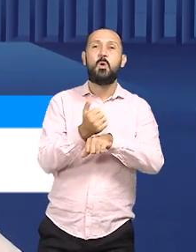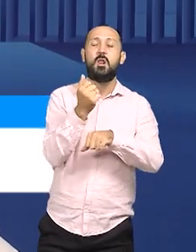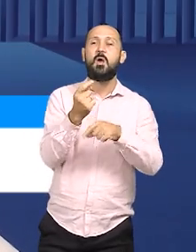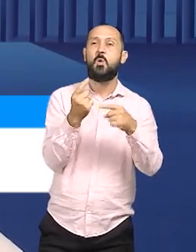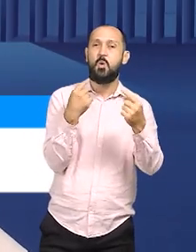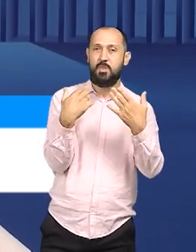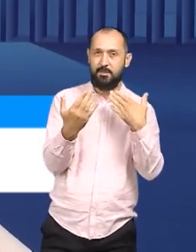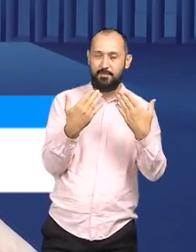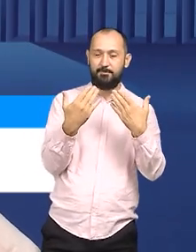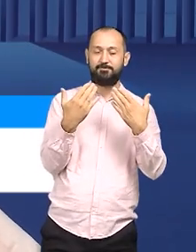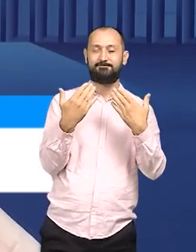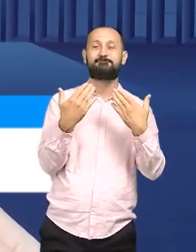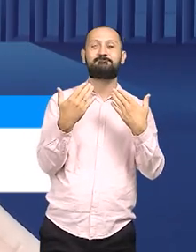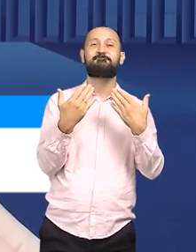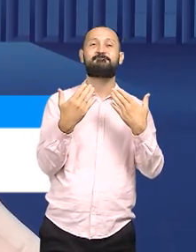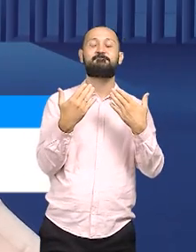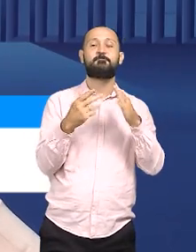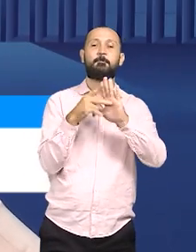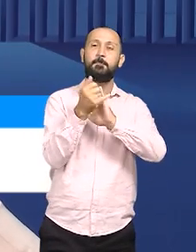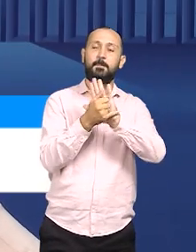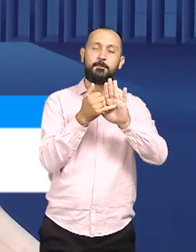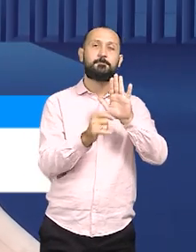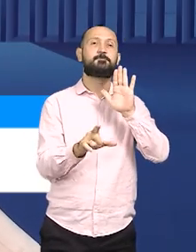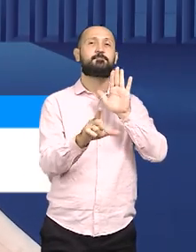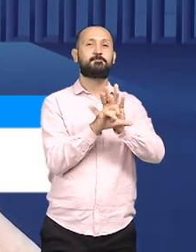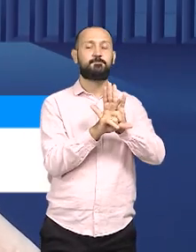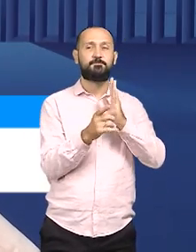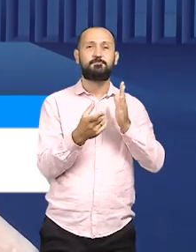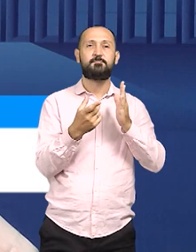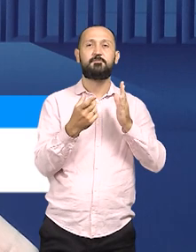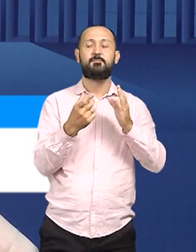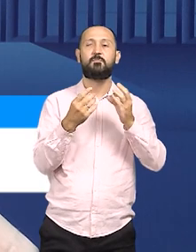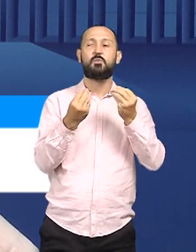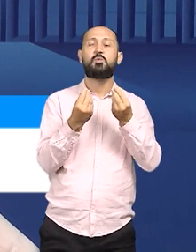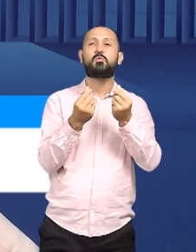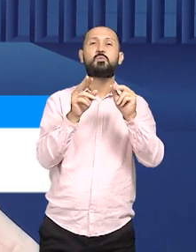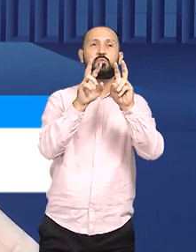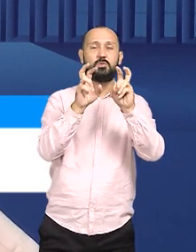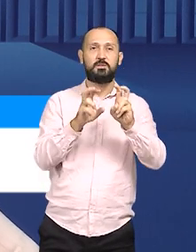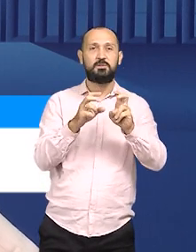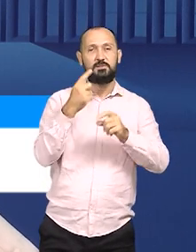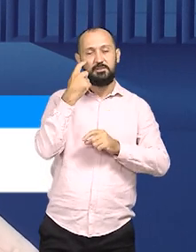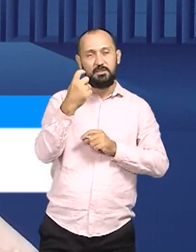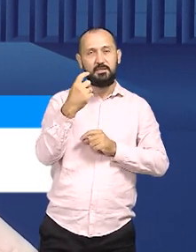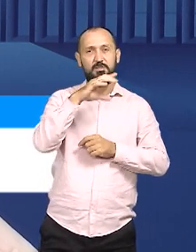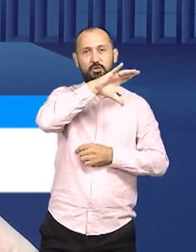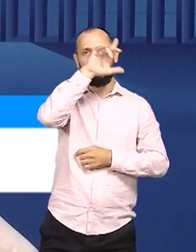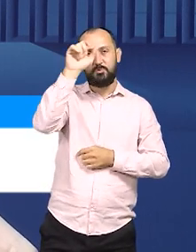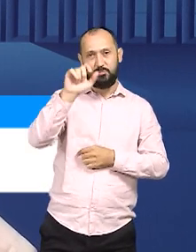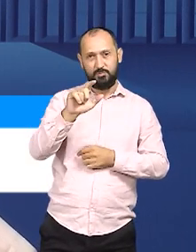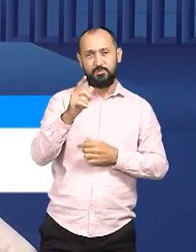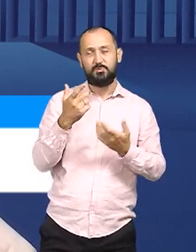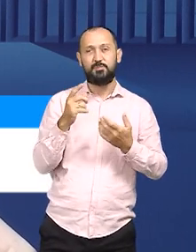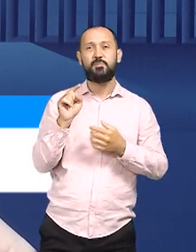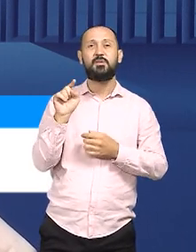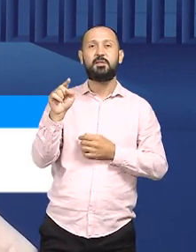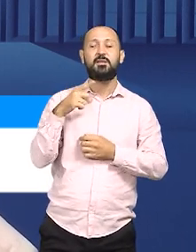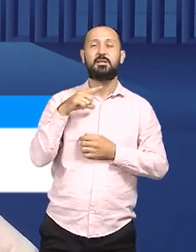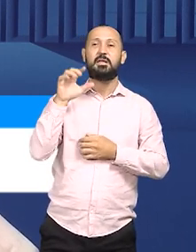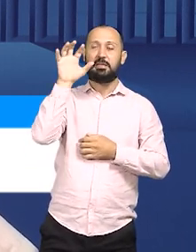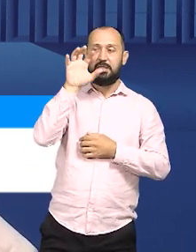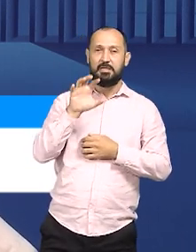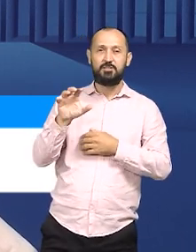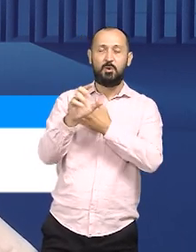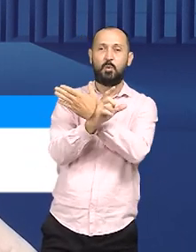qualifica o debate aqui dos projetos de lei das do dos assuntos de interesse do Mato Grosso do Sul